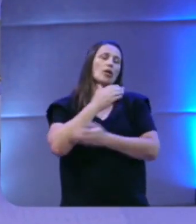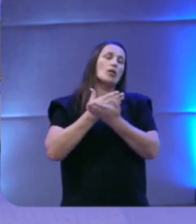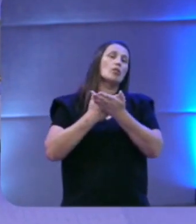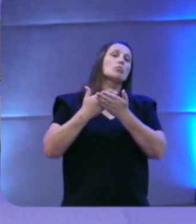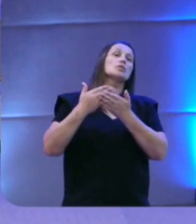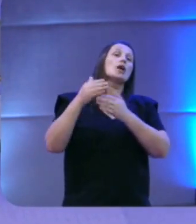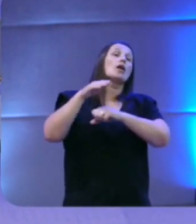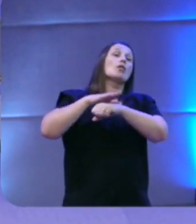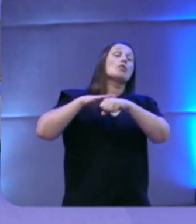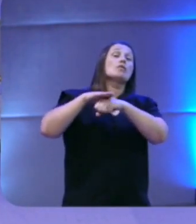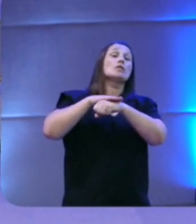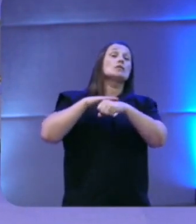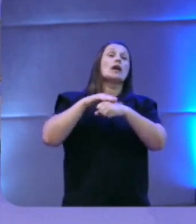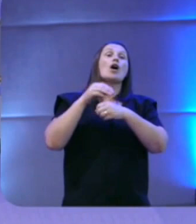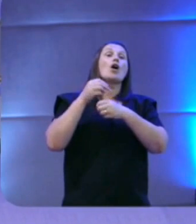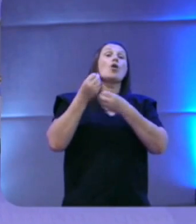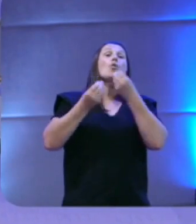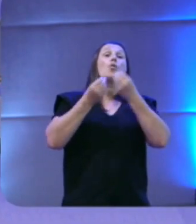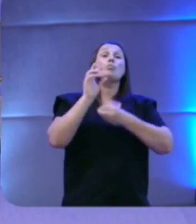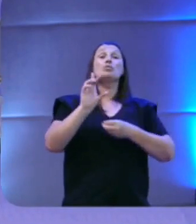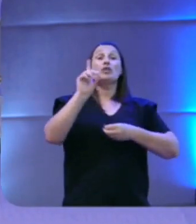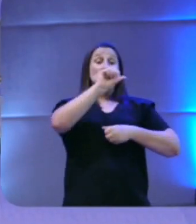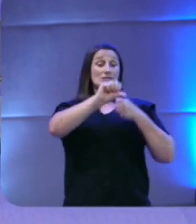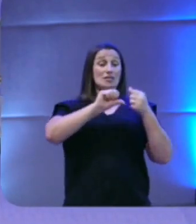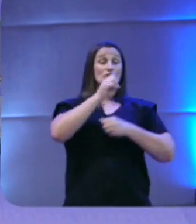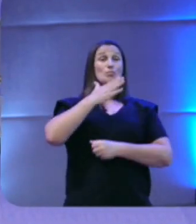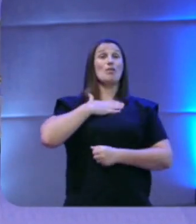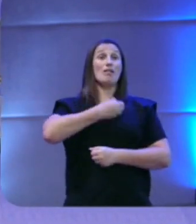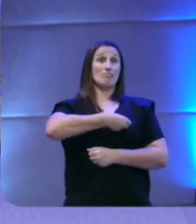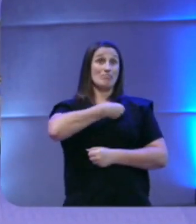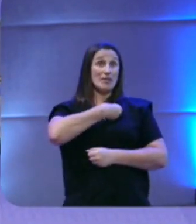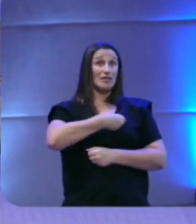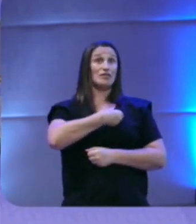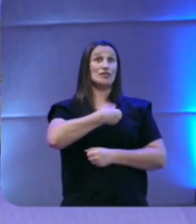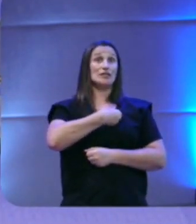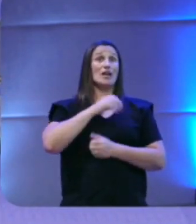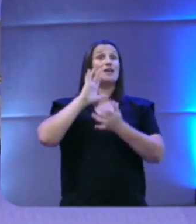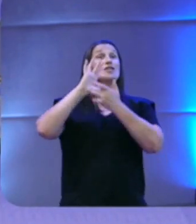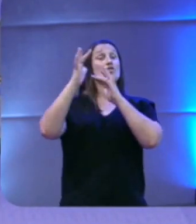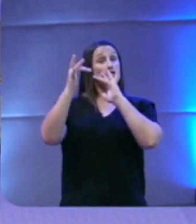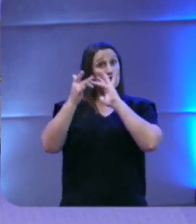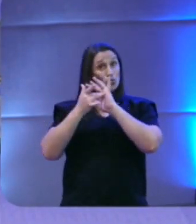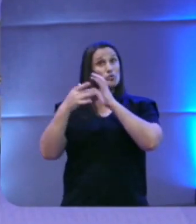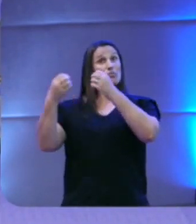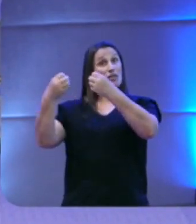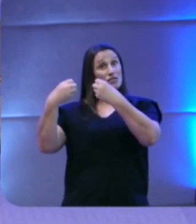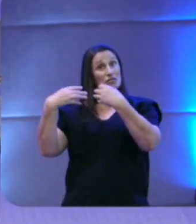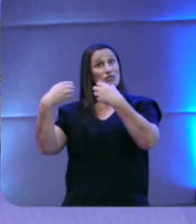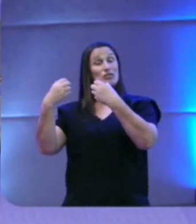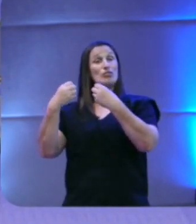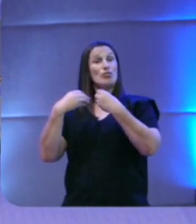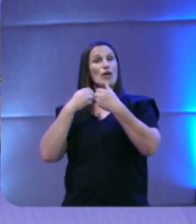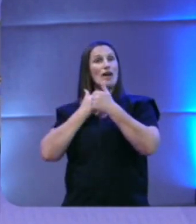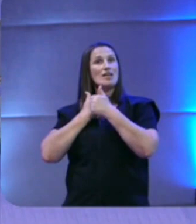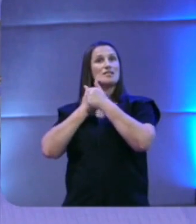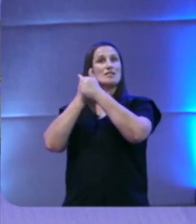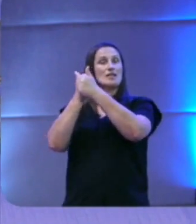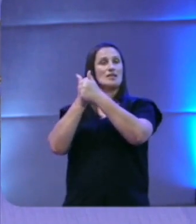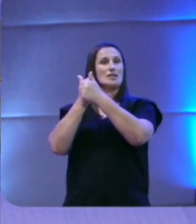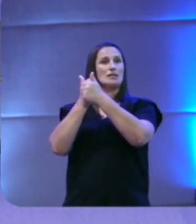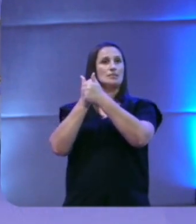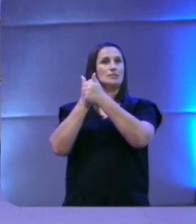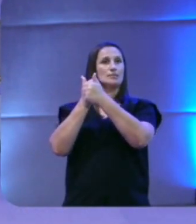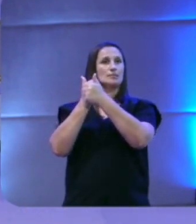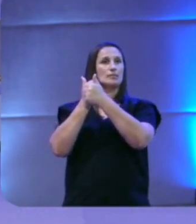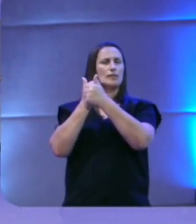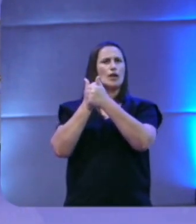ele sobre a transformação que Deus fez na minha vida, como Jesus me ensinou a seguir ele através da palavra de Deus. E ali o seu José